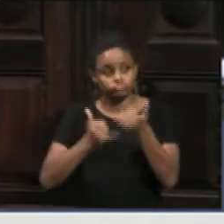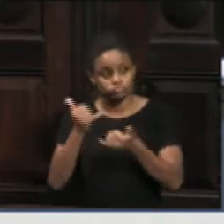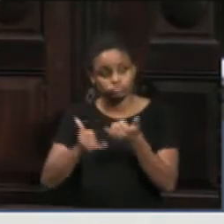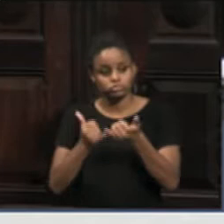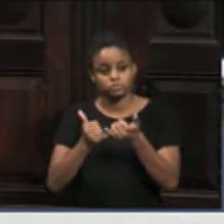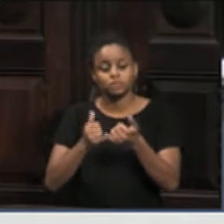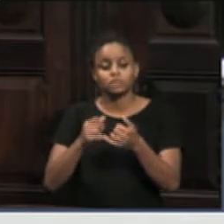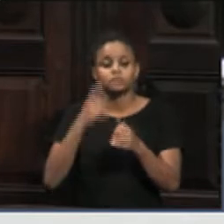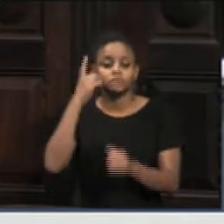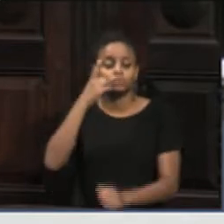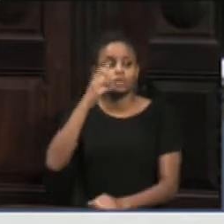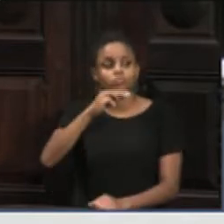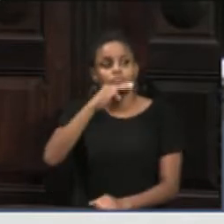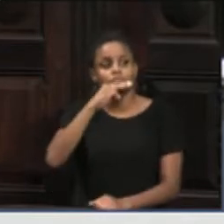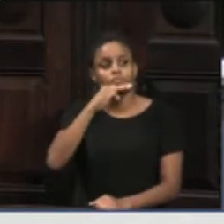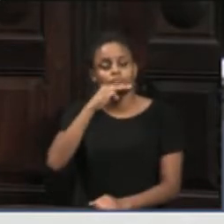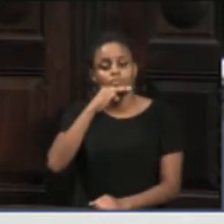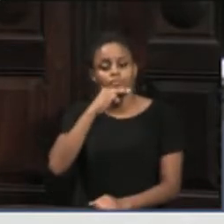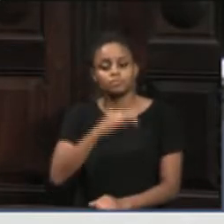deputado Chiquinho da Mangueira.